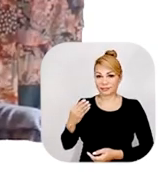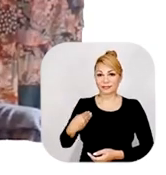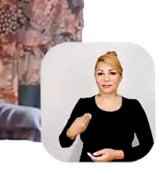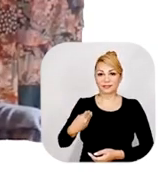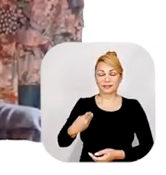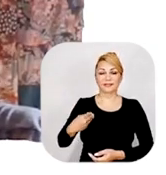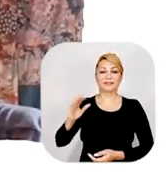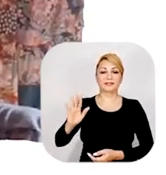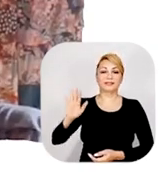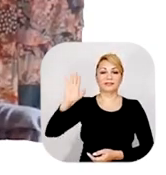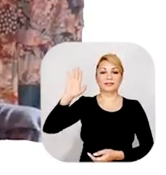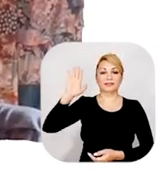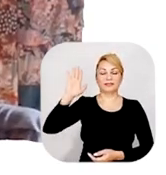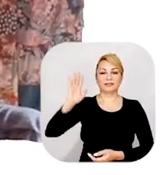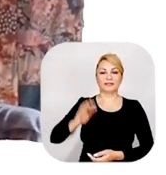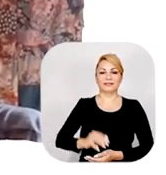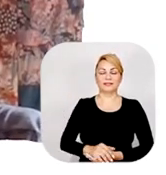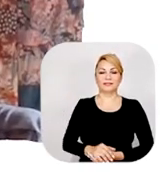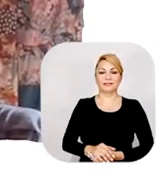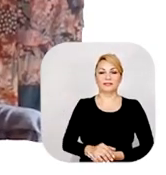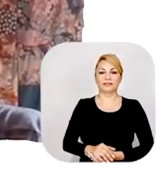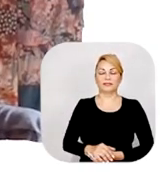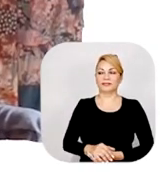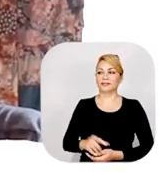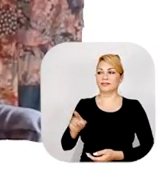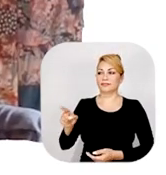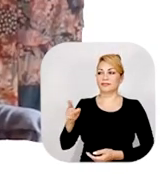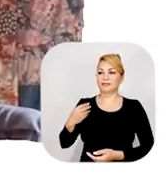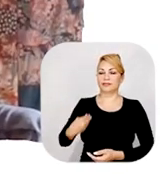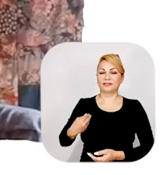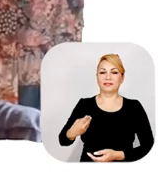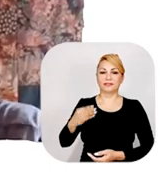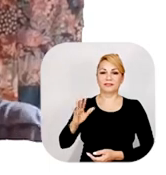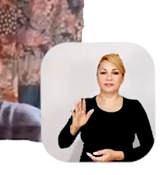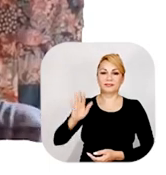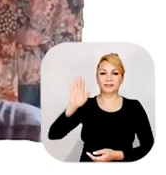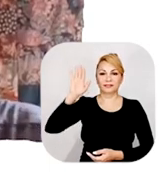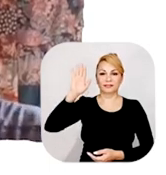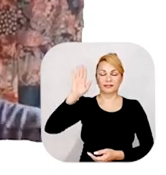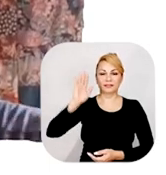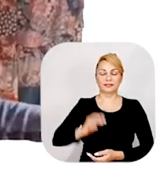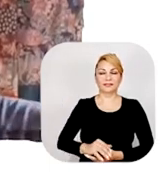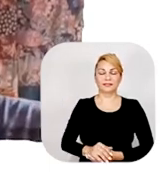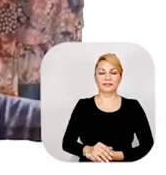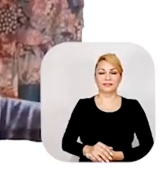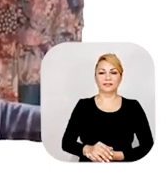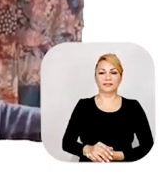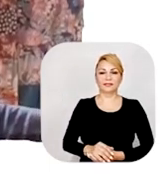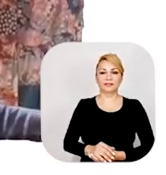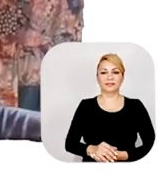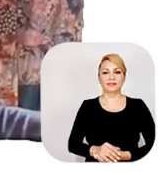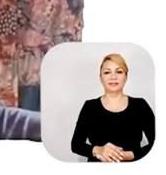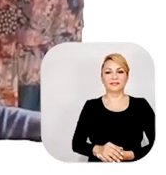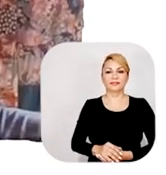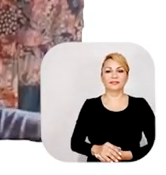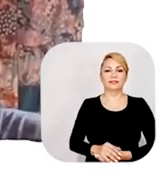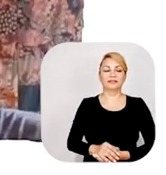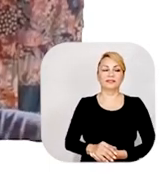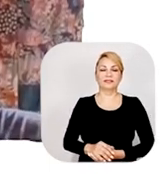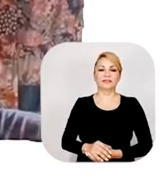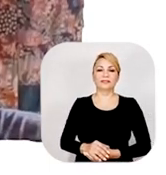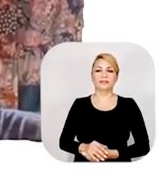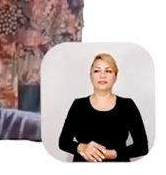Guarategaia. Presente. Mancurupé Guarategaia. Presente.